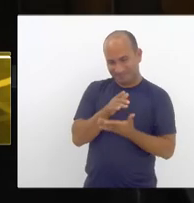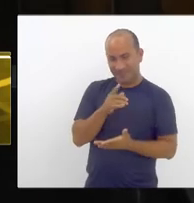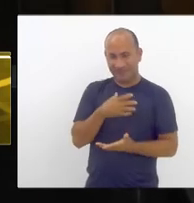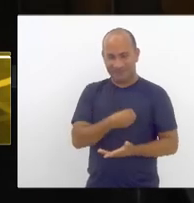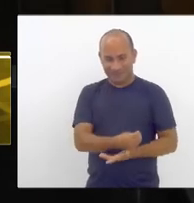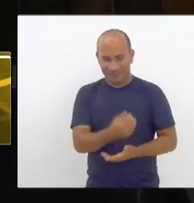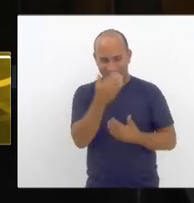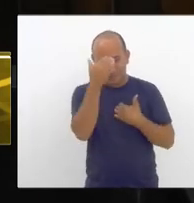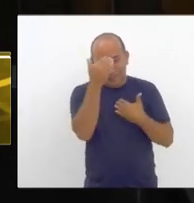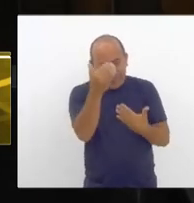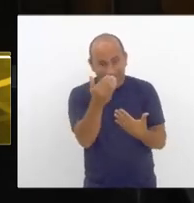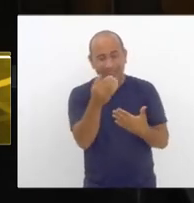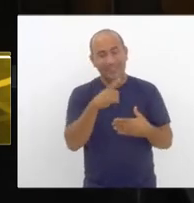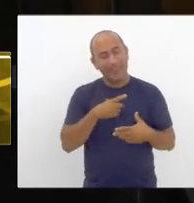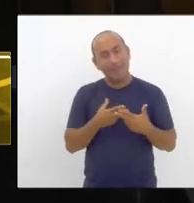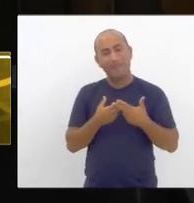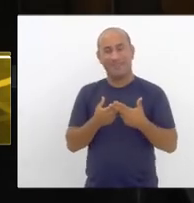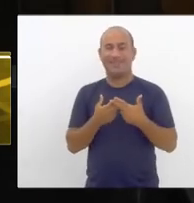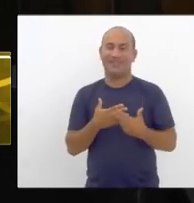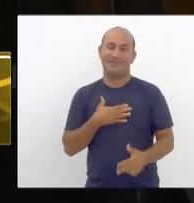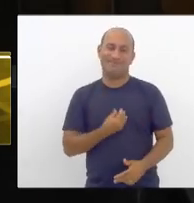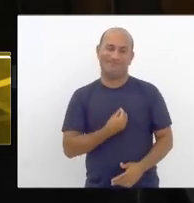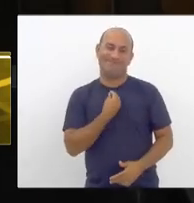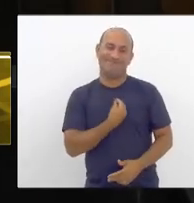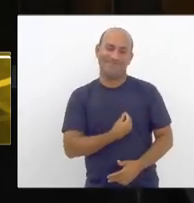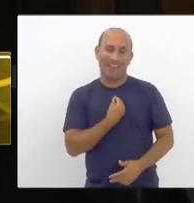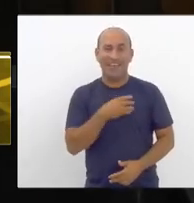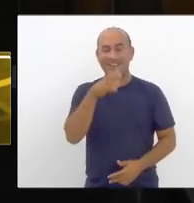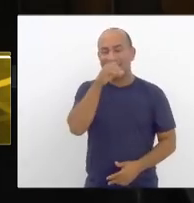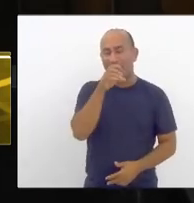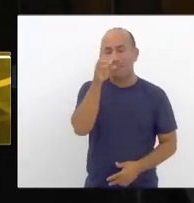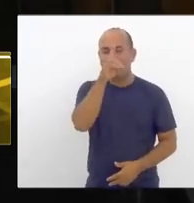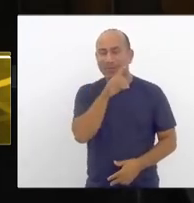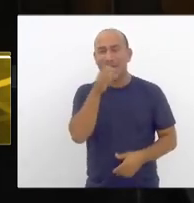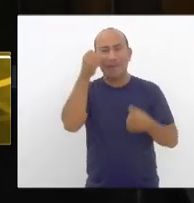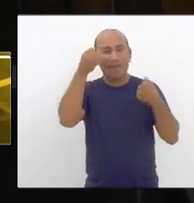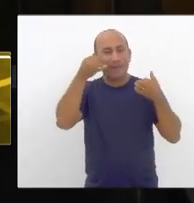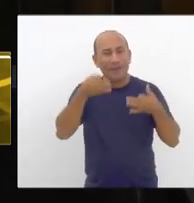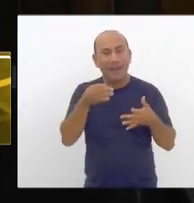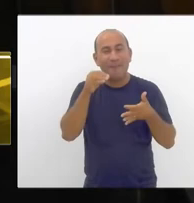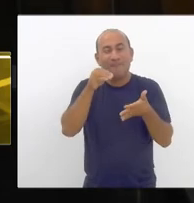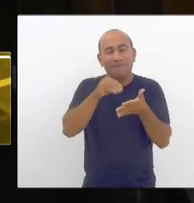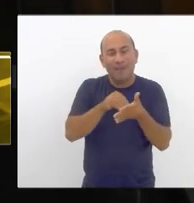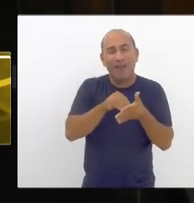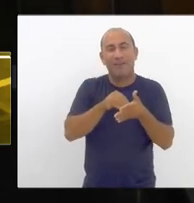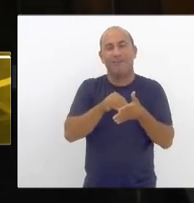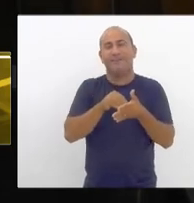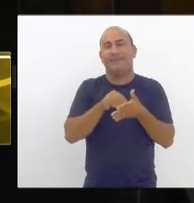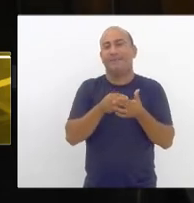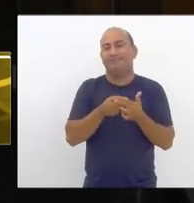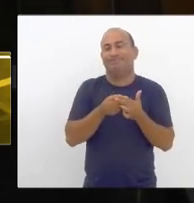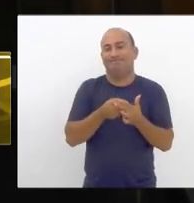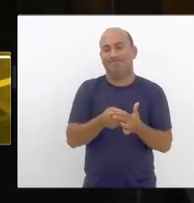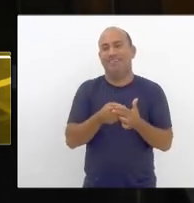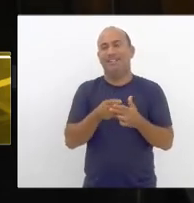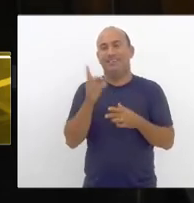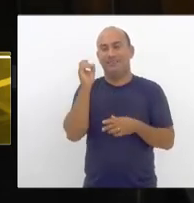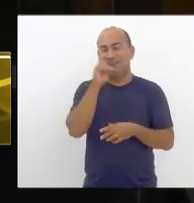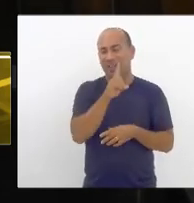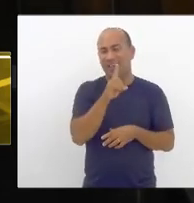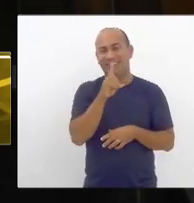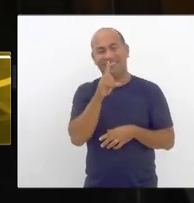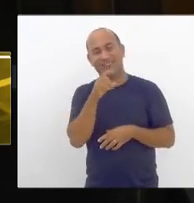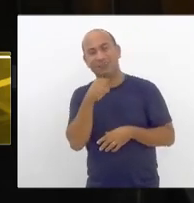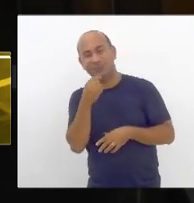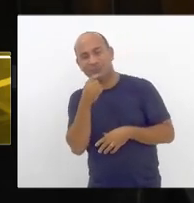por terem muita paciência comigo nos sábados nos domingos nas madrugadas nas faltas de humor nas dificuldades nas horas de incerteza